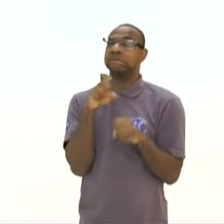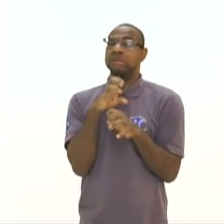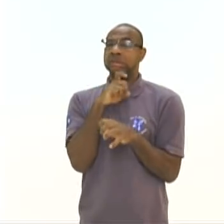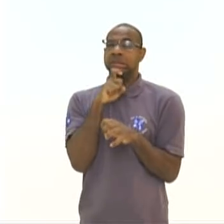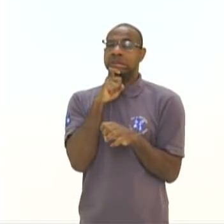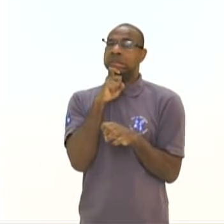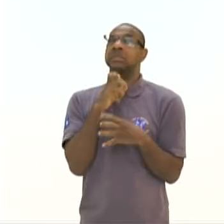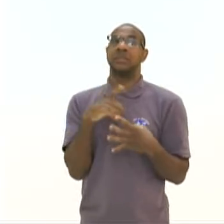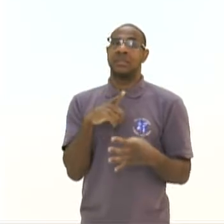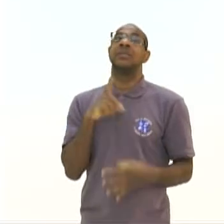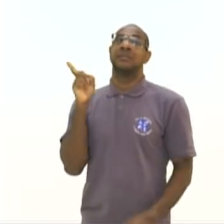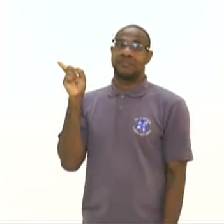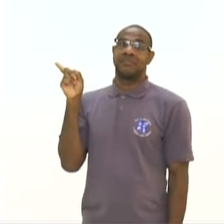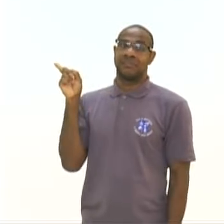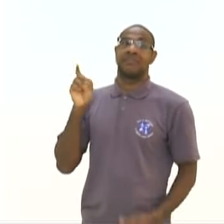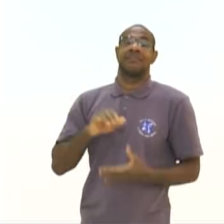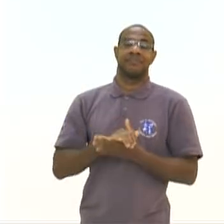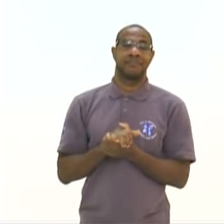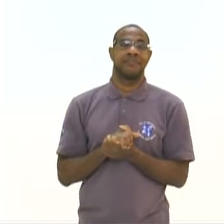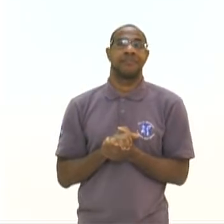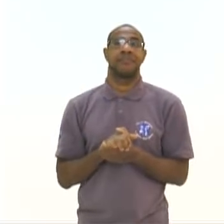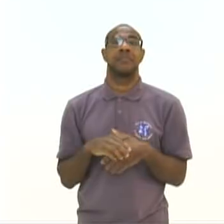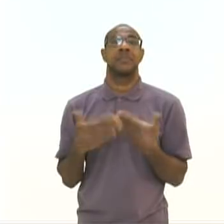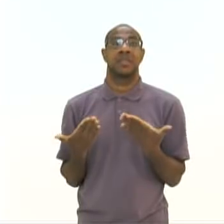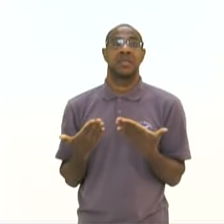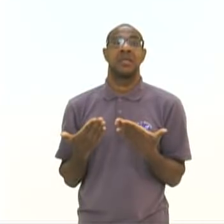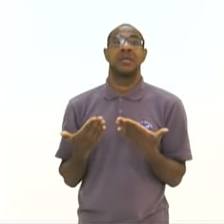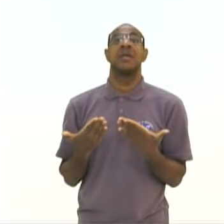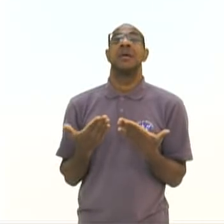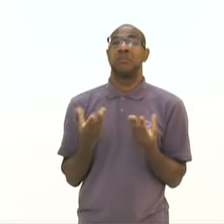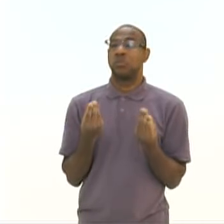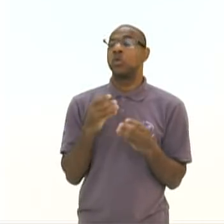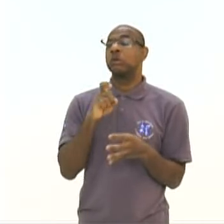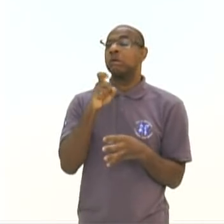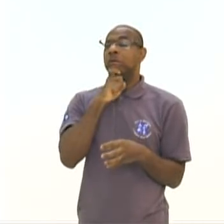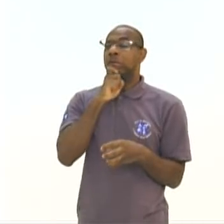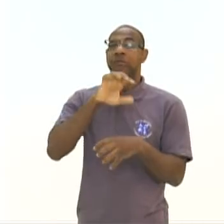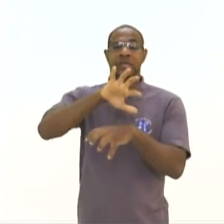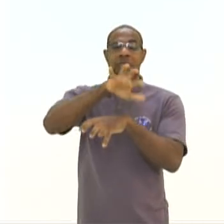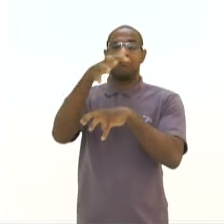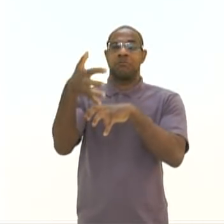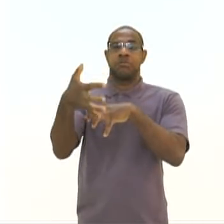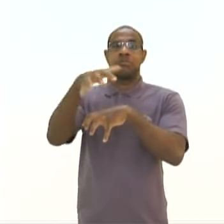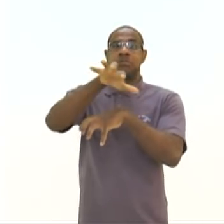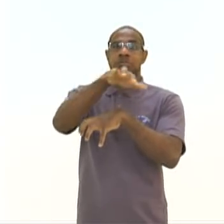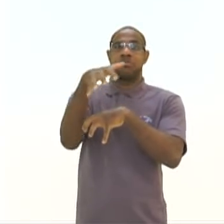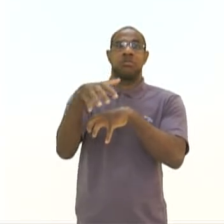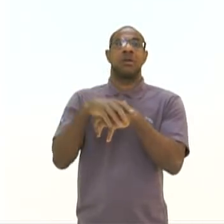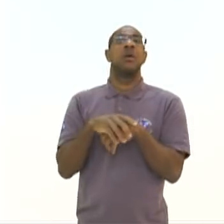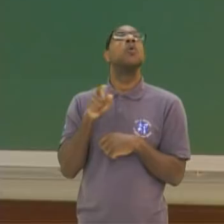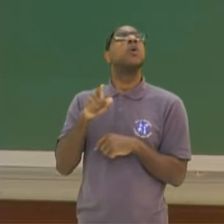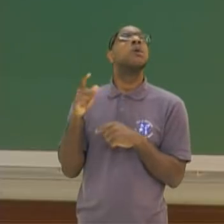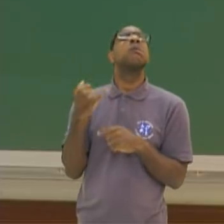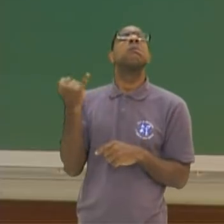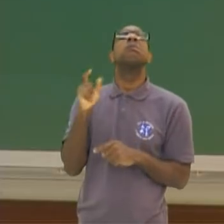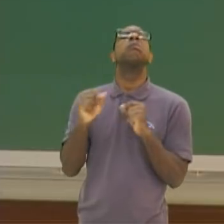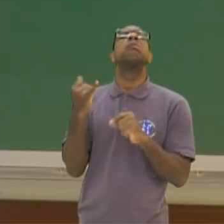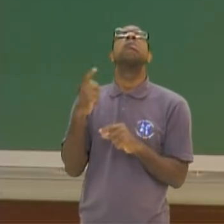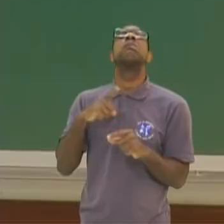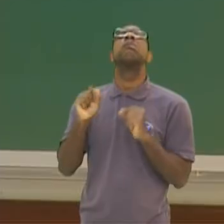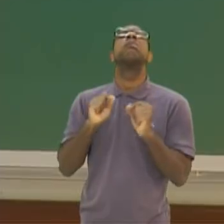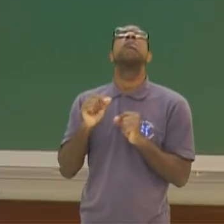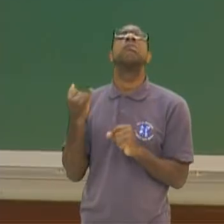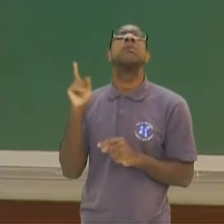a temperatura que ela varia. É uma camada muito fria. O que a gente tem de importante nessa